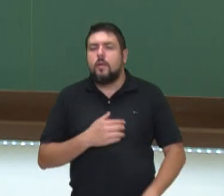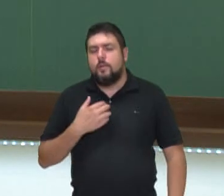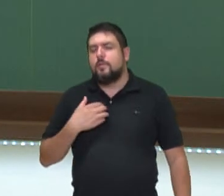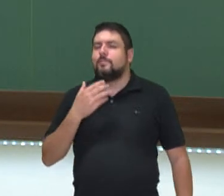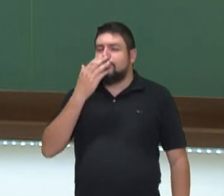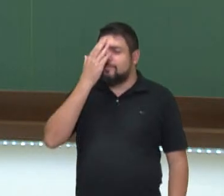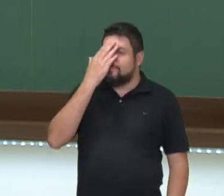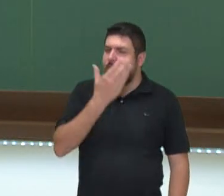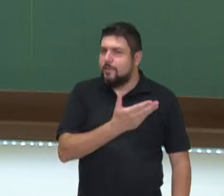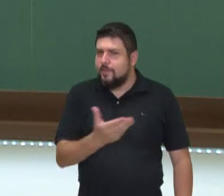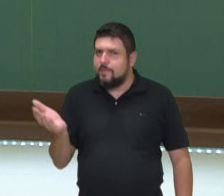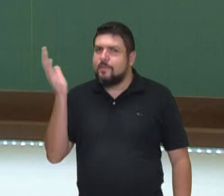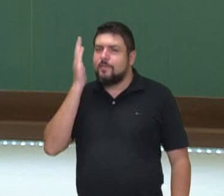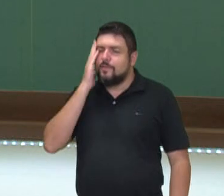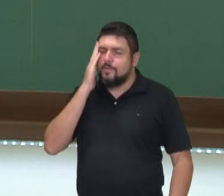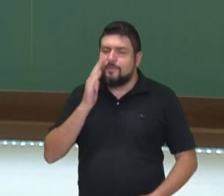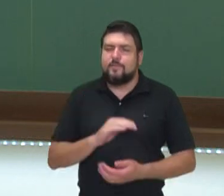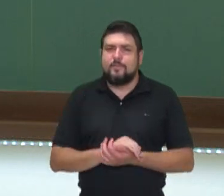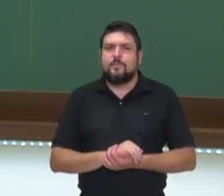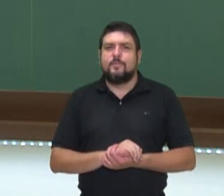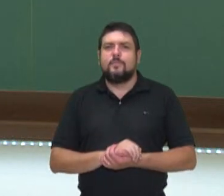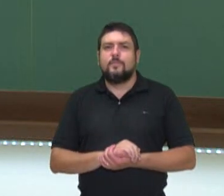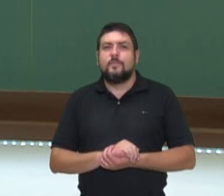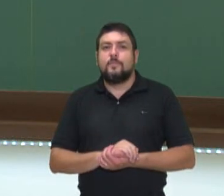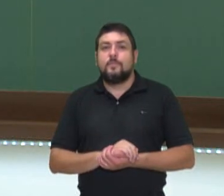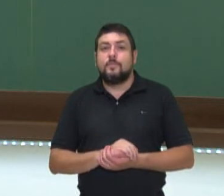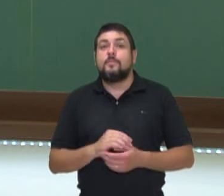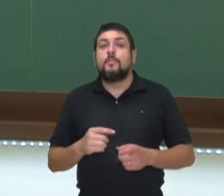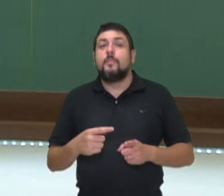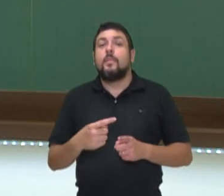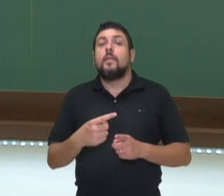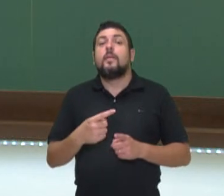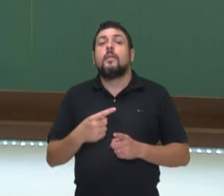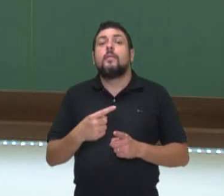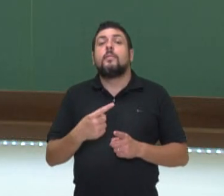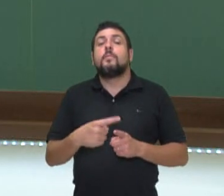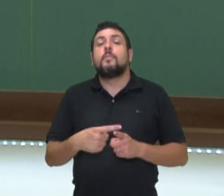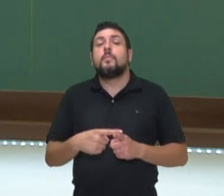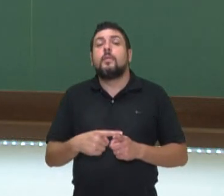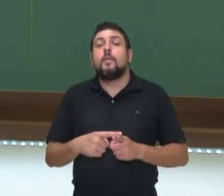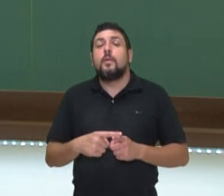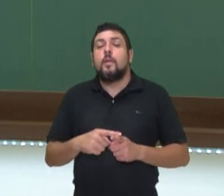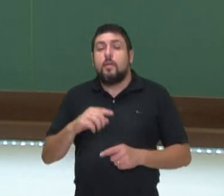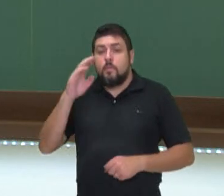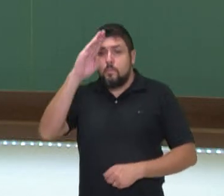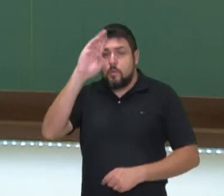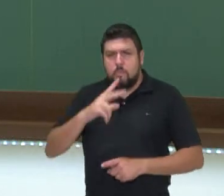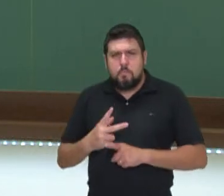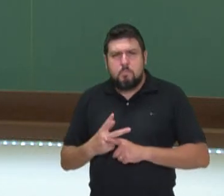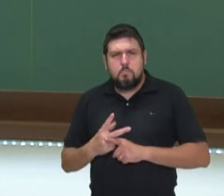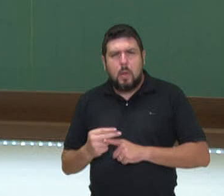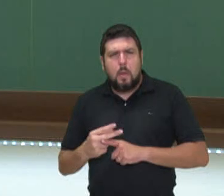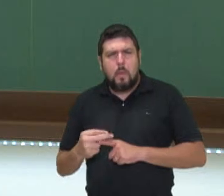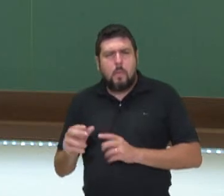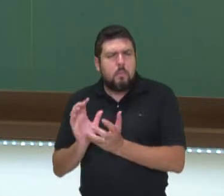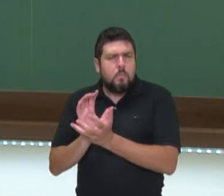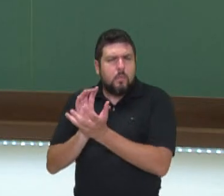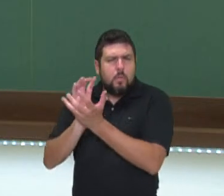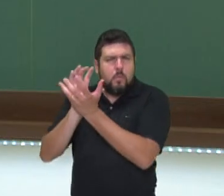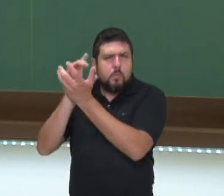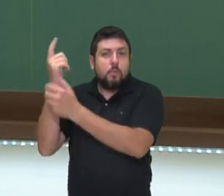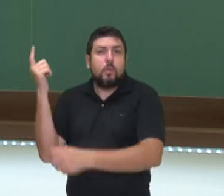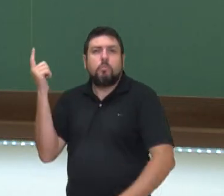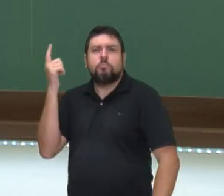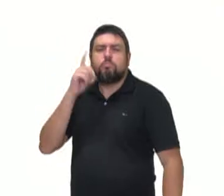todo mundo sabe aí, né? Porque ele é 5 vezes campeão mundial. Então, ele ganhou